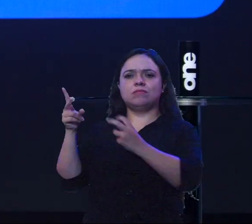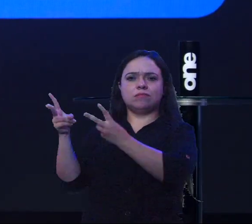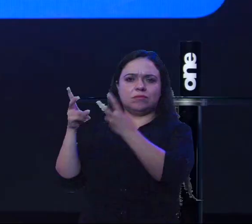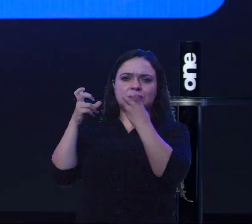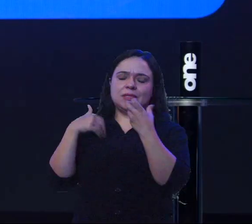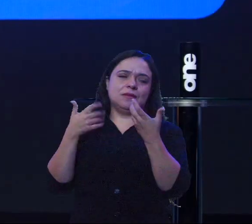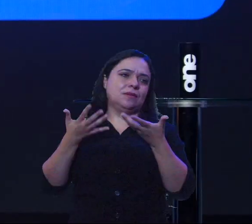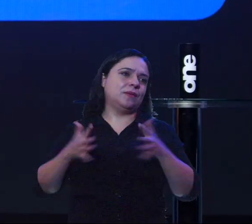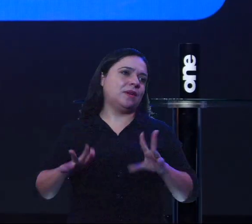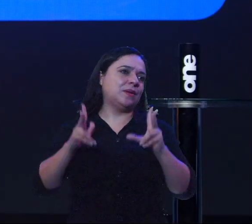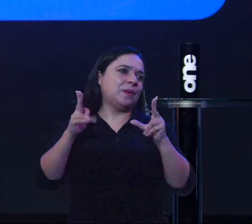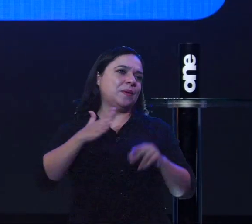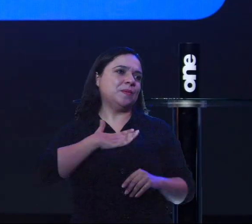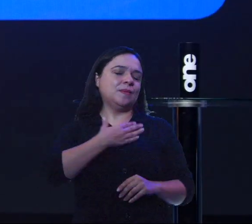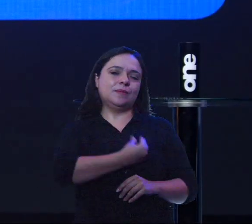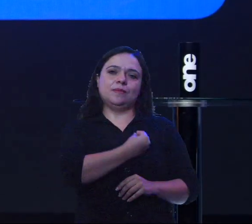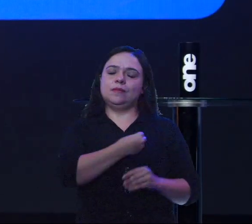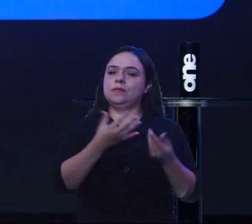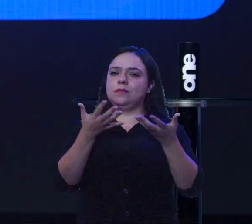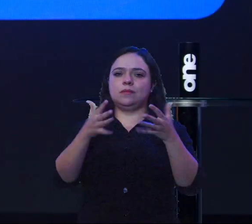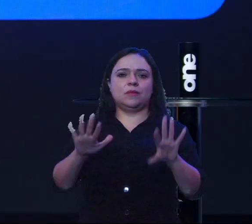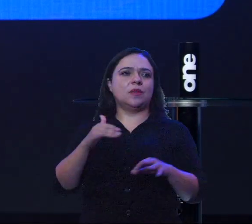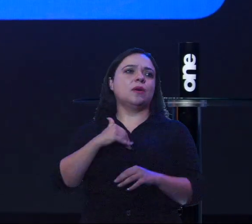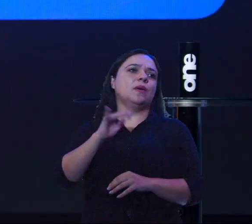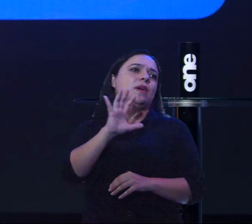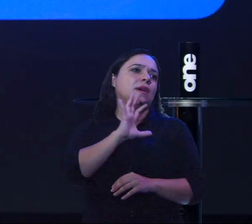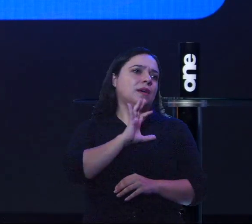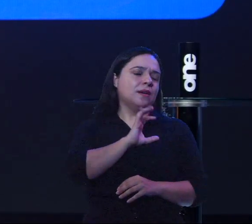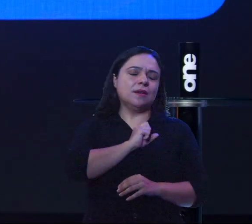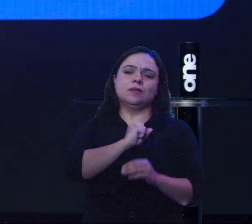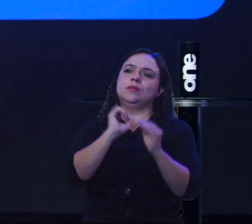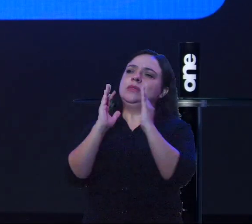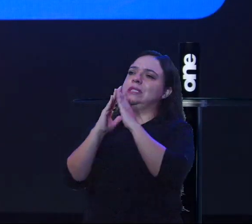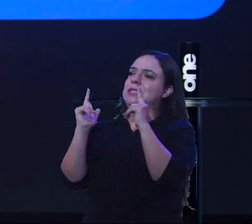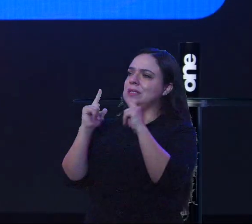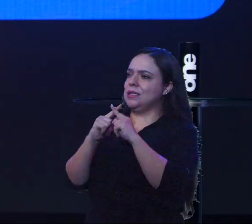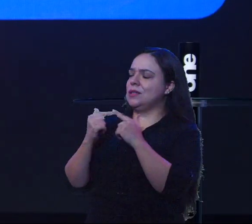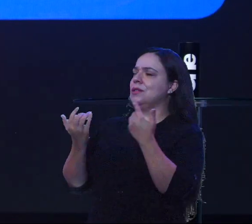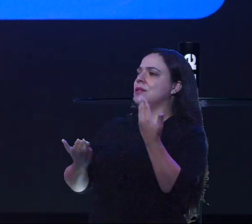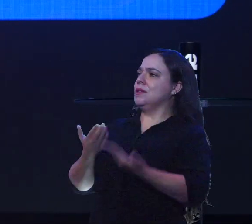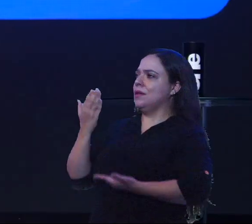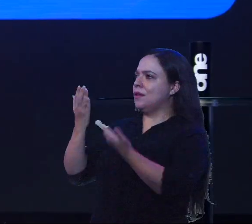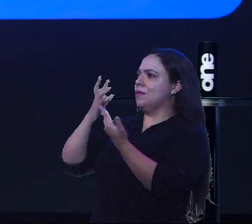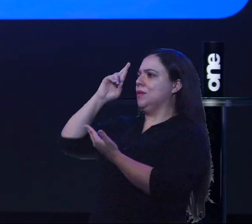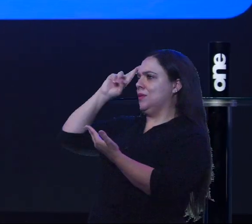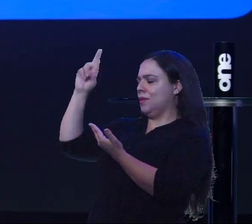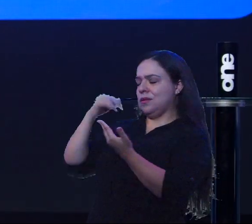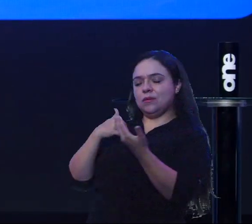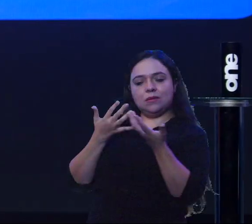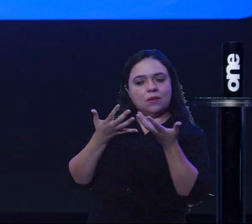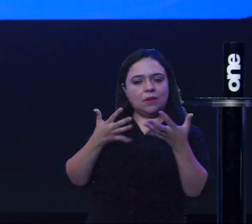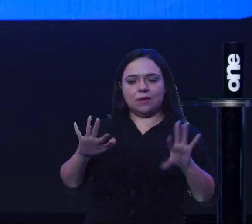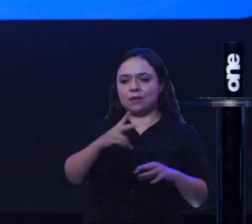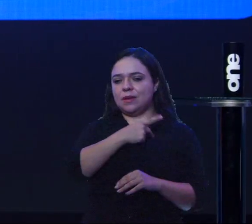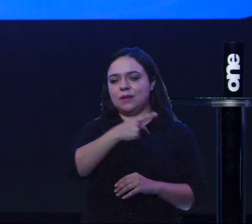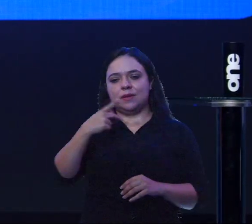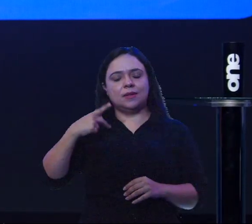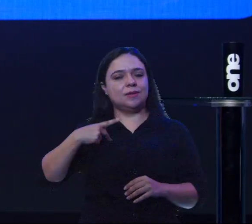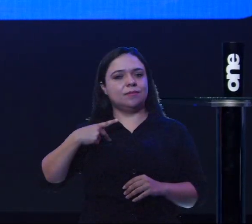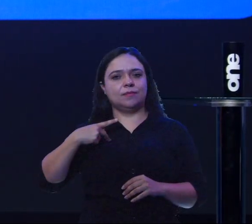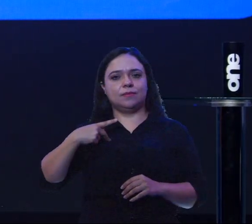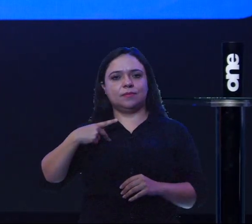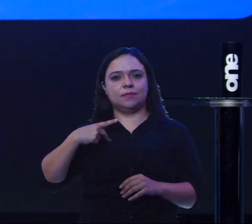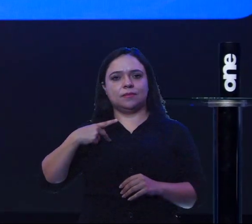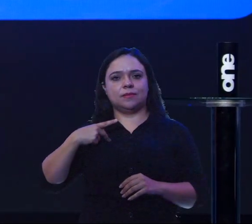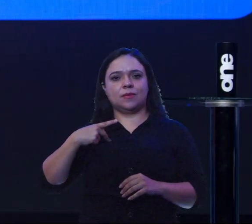não quero isso para a minha vida. Eu amo a igreja, eu amo o Senhor, vou sempre servir o Senhor, mas eu não quero ser pastor, Deus. Sabe o que eu queria